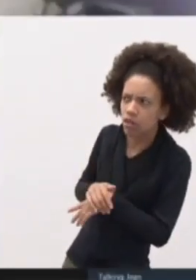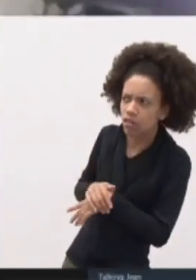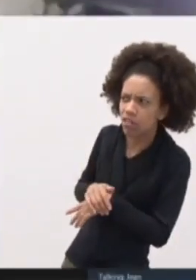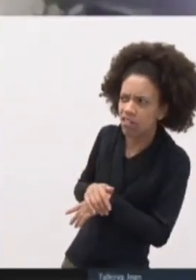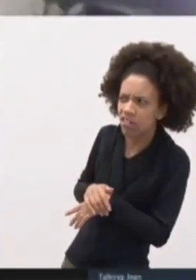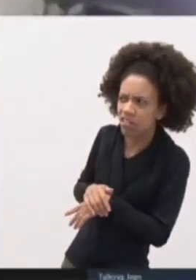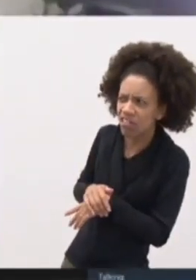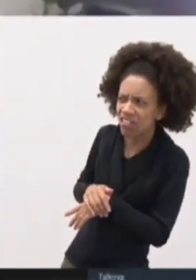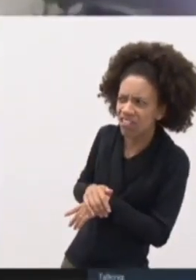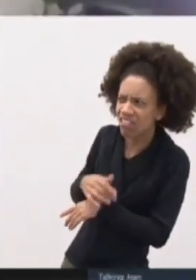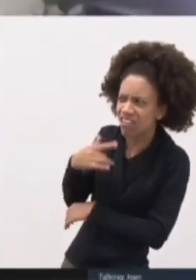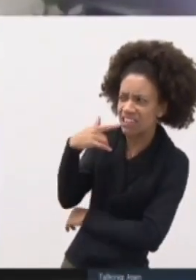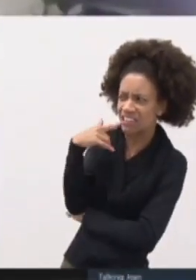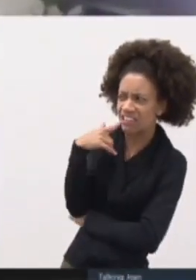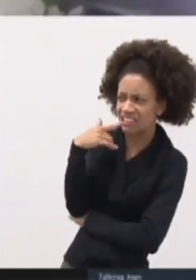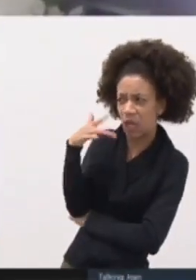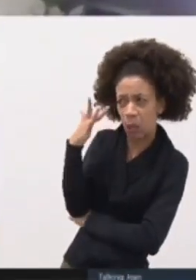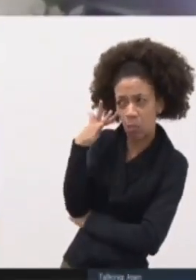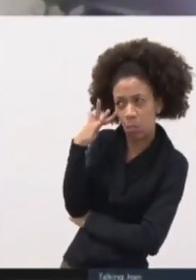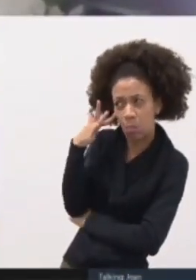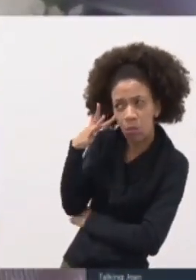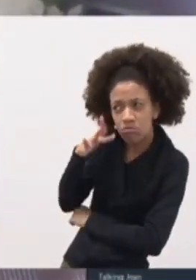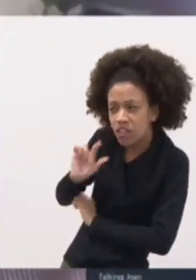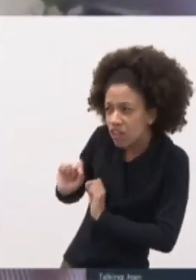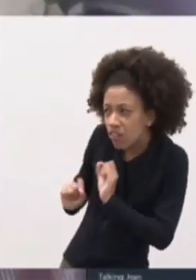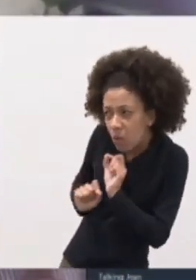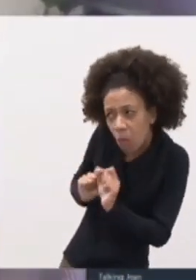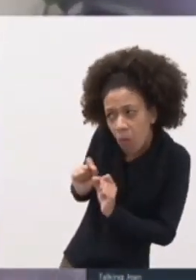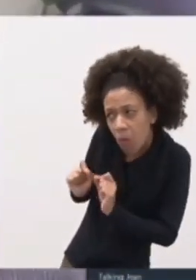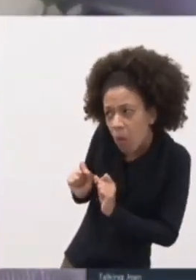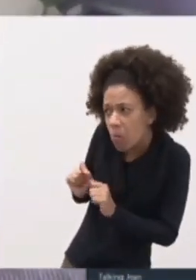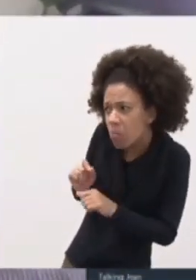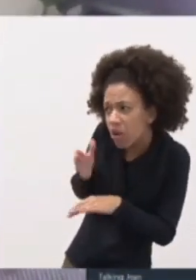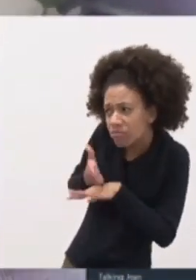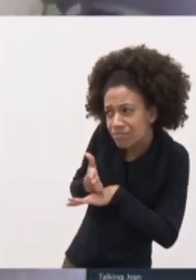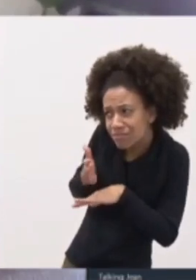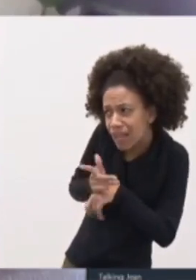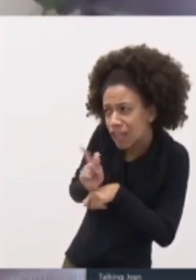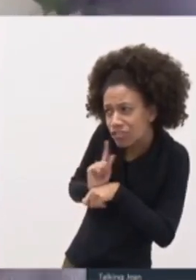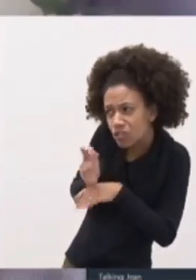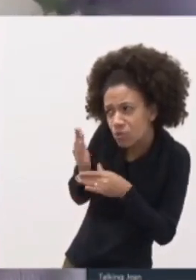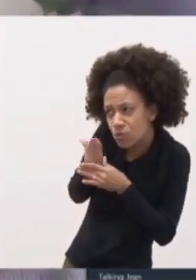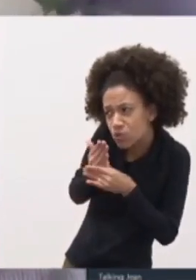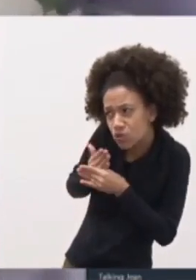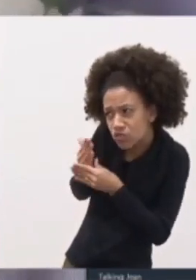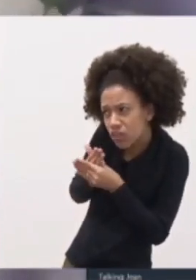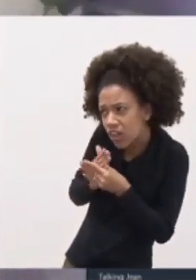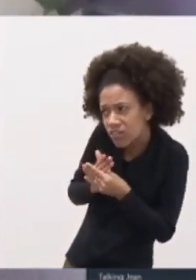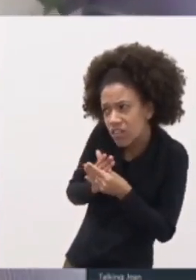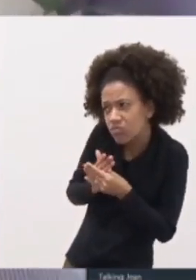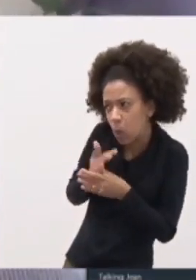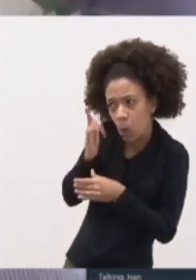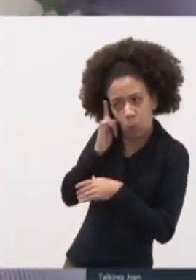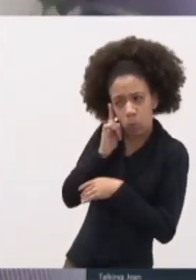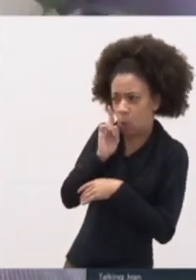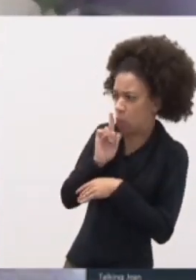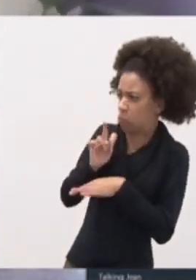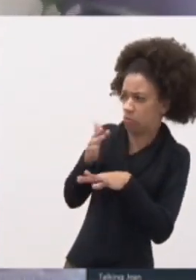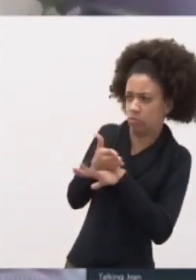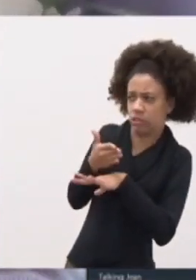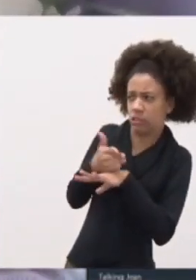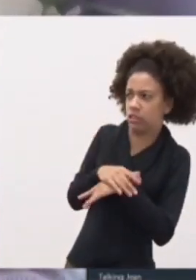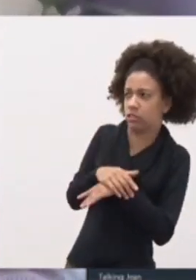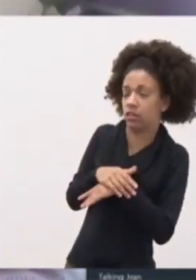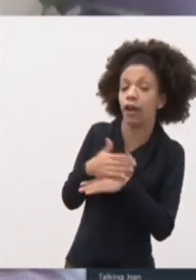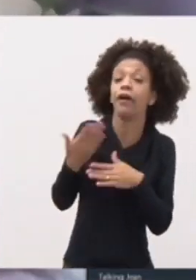assim, olha, eu não sei como acessar esse gestor de arquivo, eu não estou conseguindo acessar, E para quem